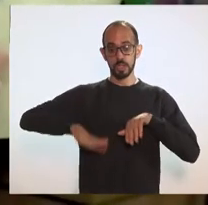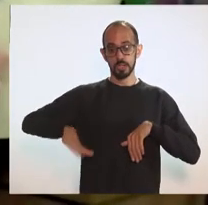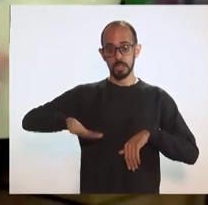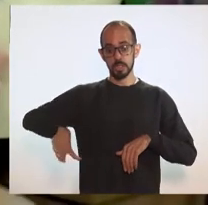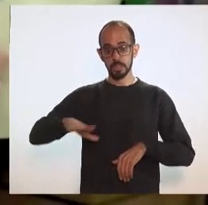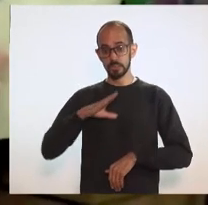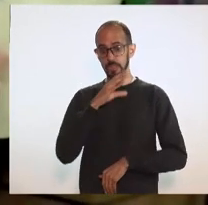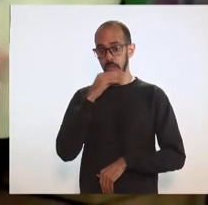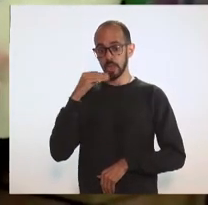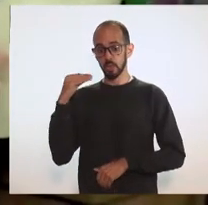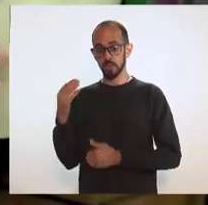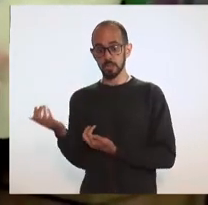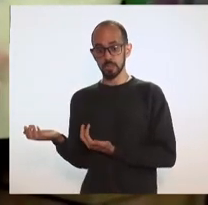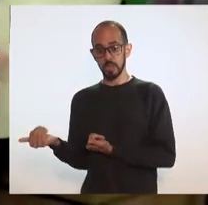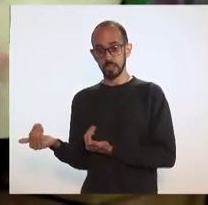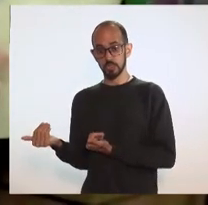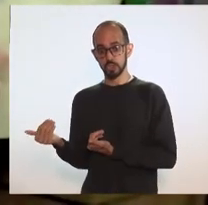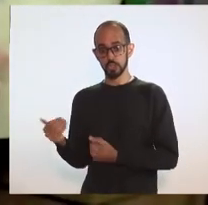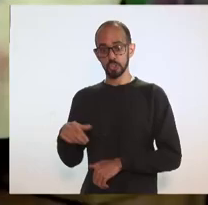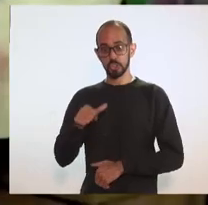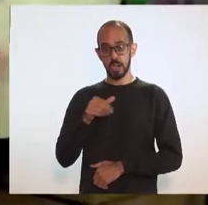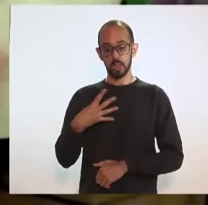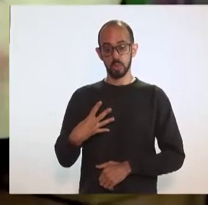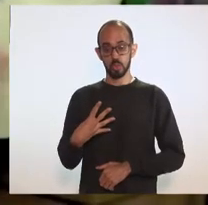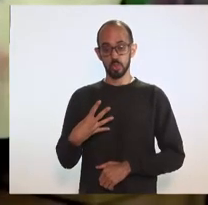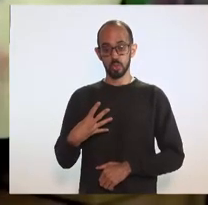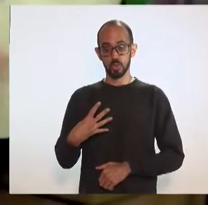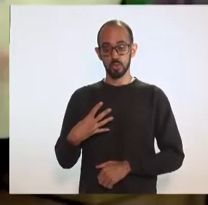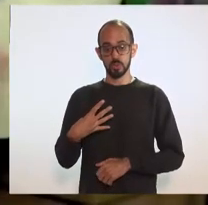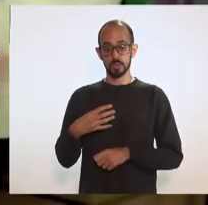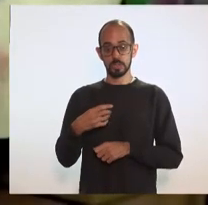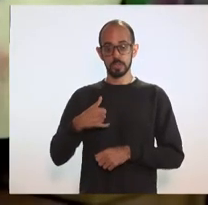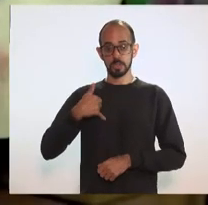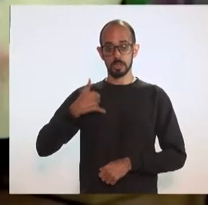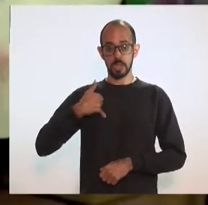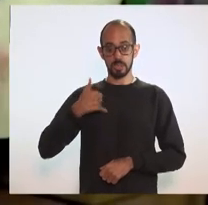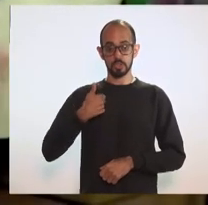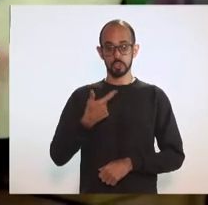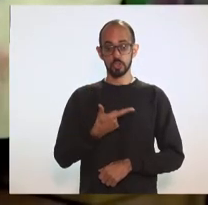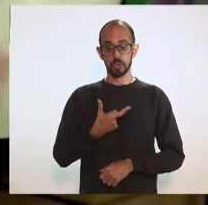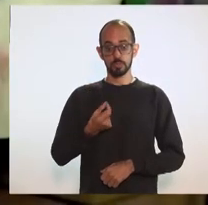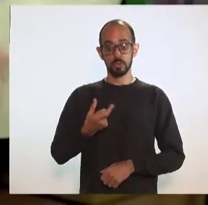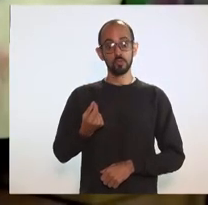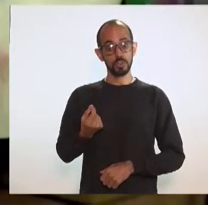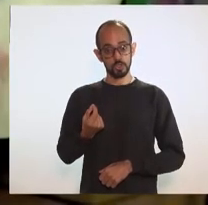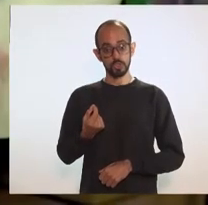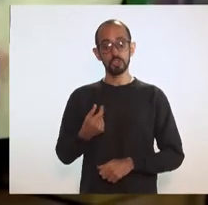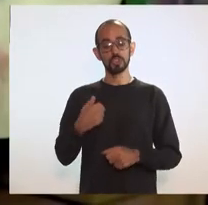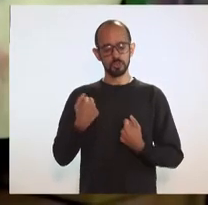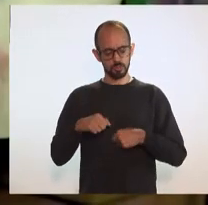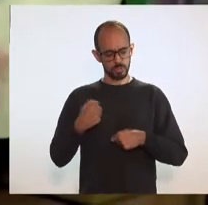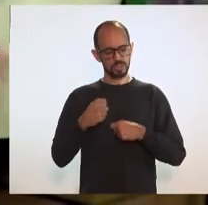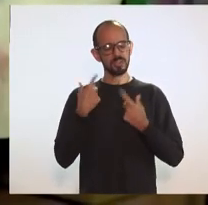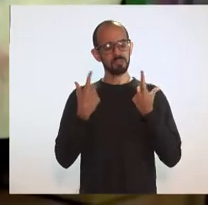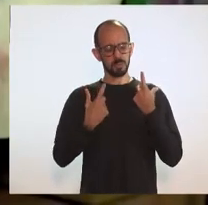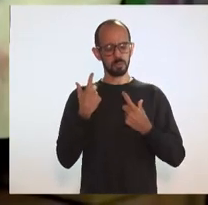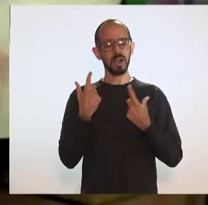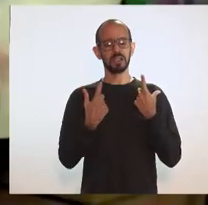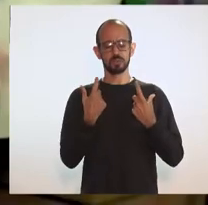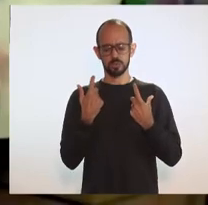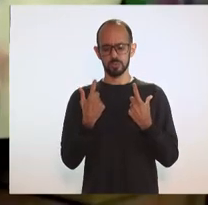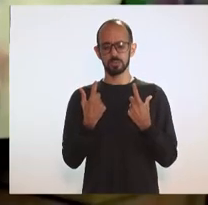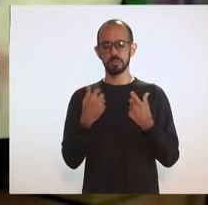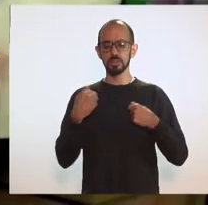adolescente até quatorze anos em dois meses é Mas precisamos nos preocupar com isso nos preocupamos